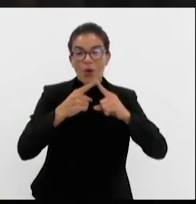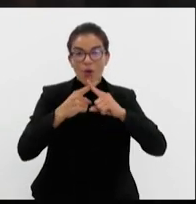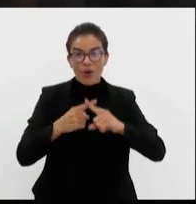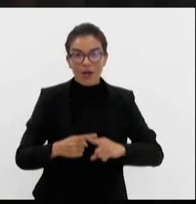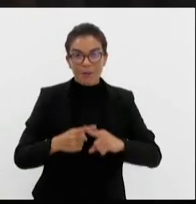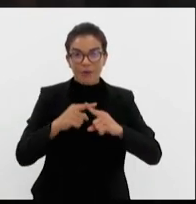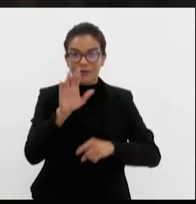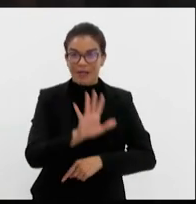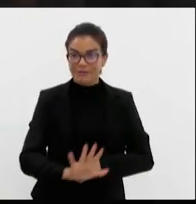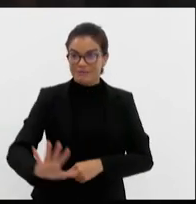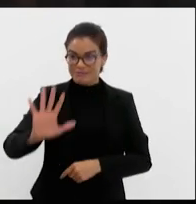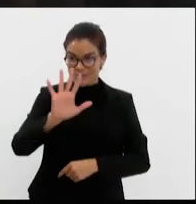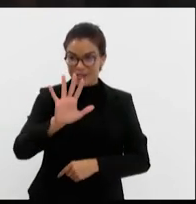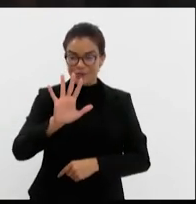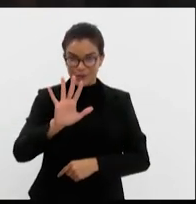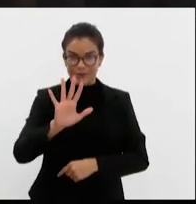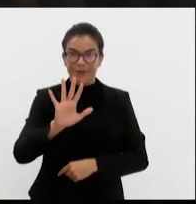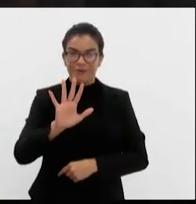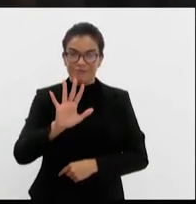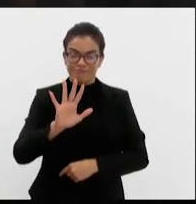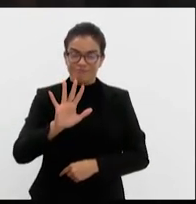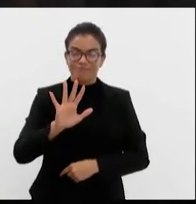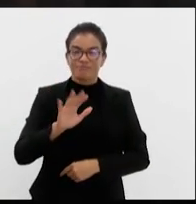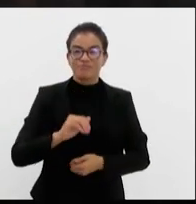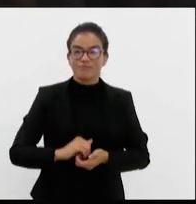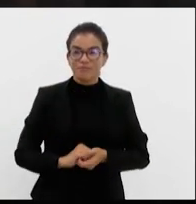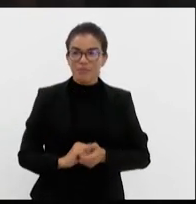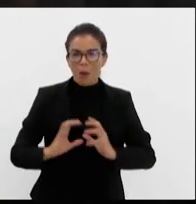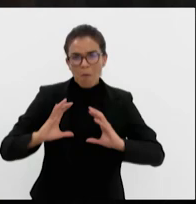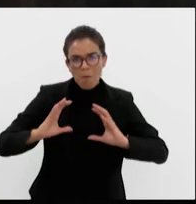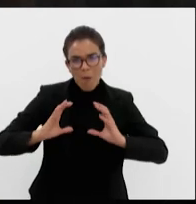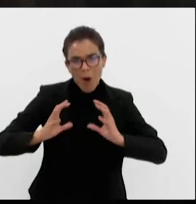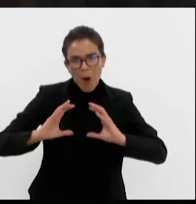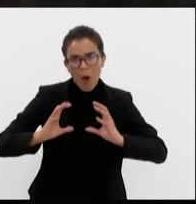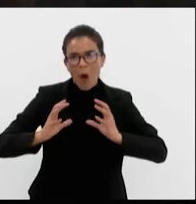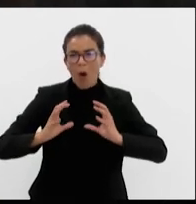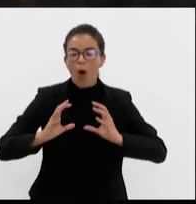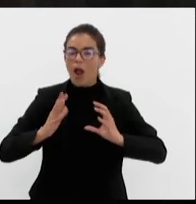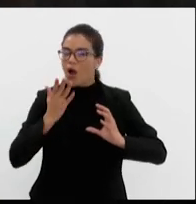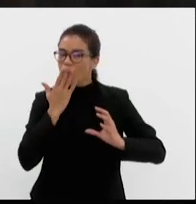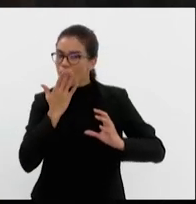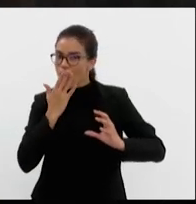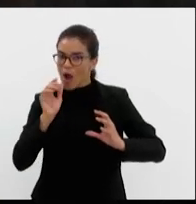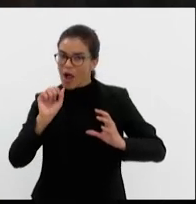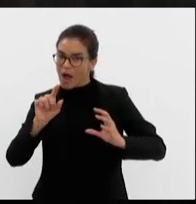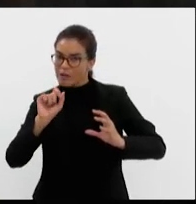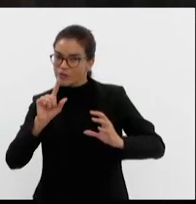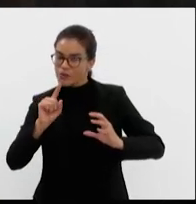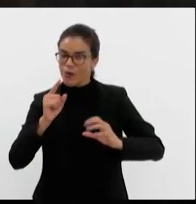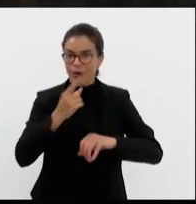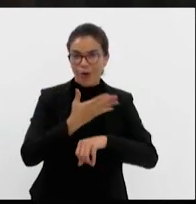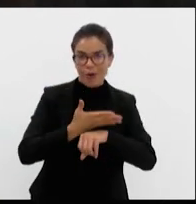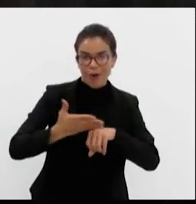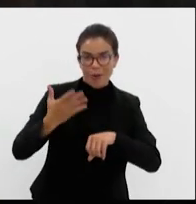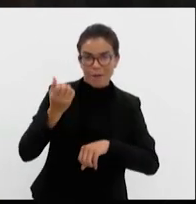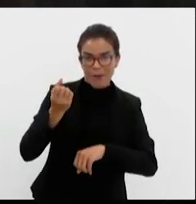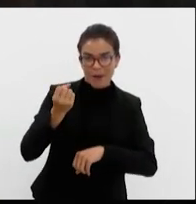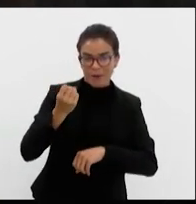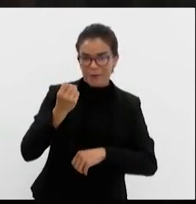Campeonato Nacional de Futebol. A bola, uns gomos azuis e brancos, me lembro da imagem até